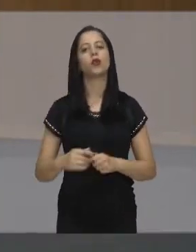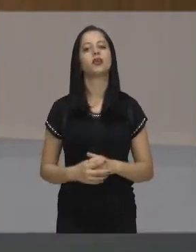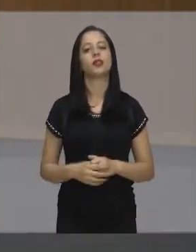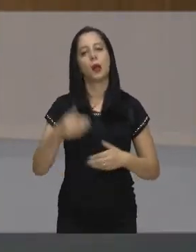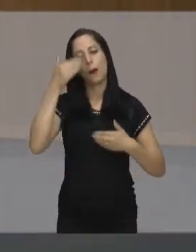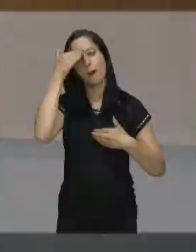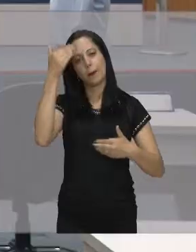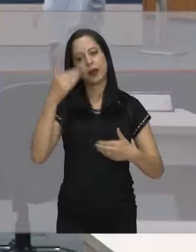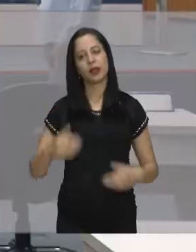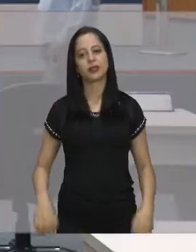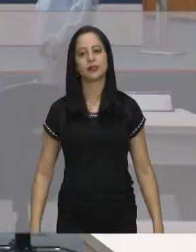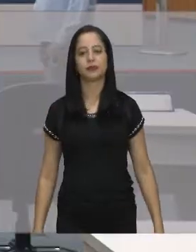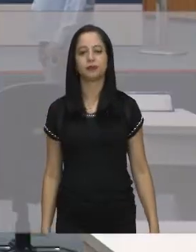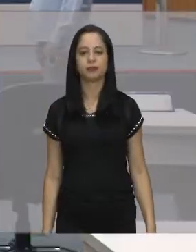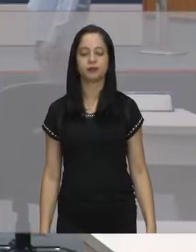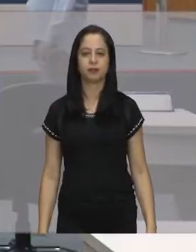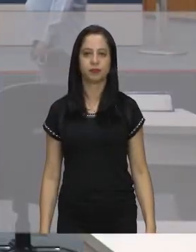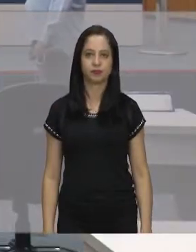Deus.